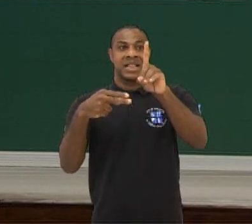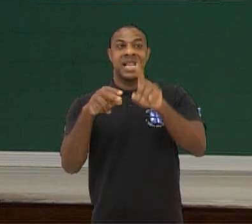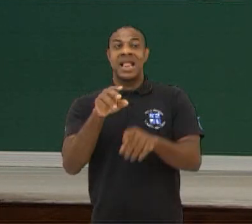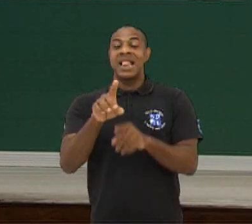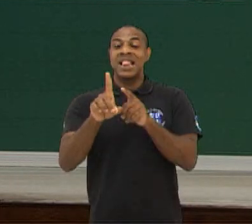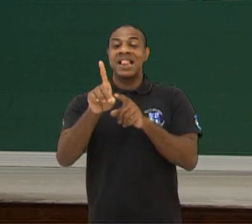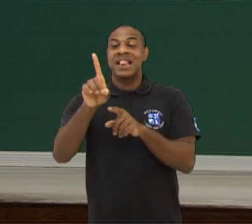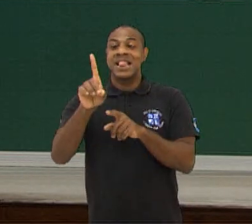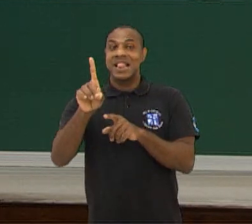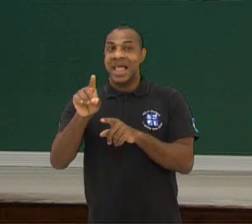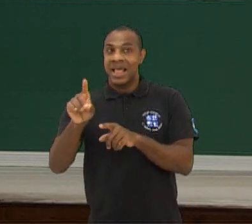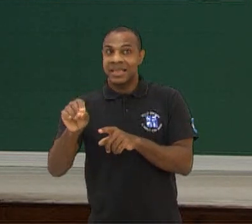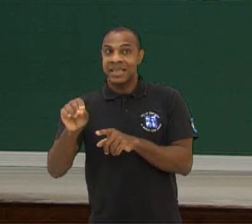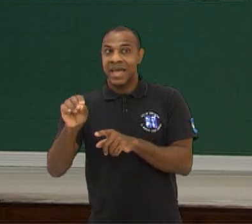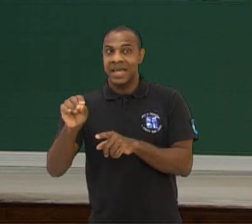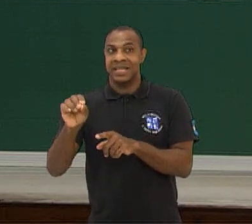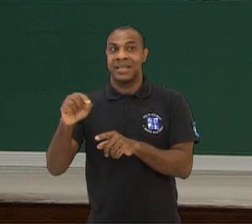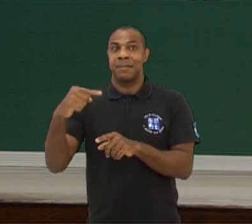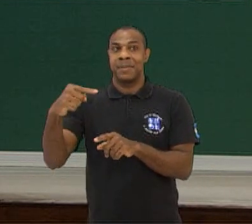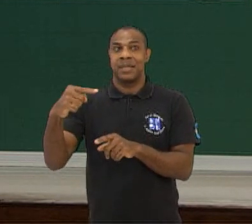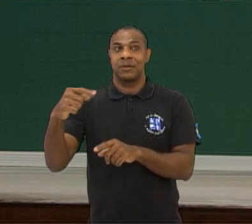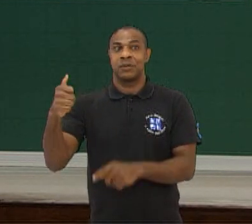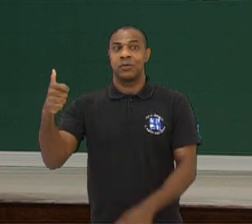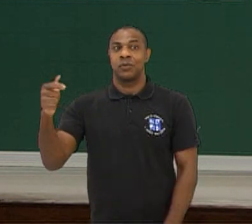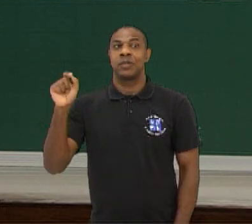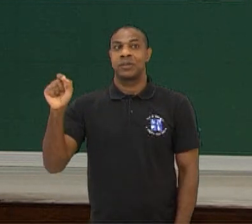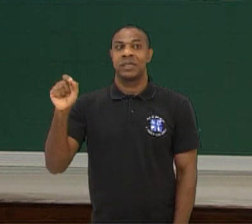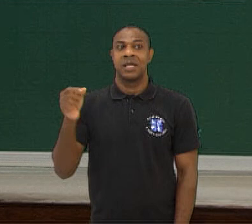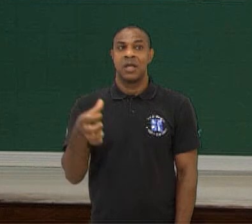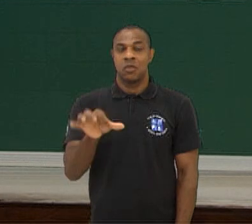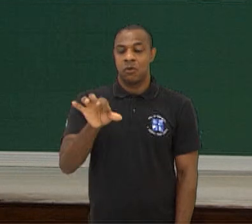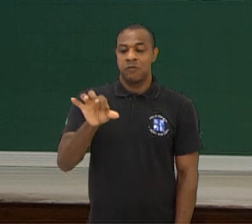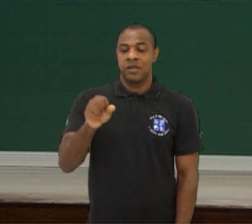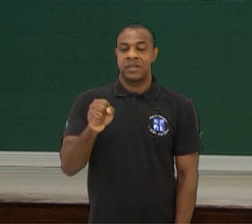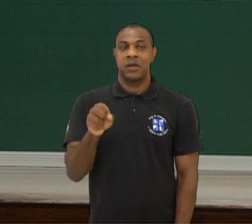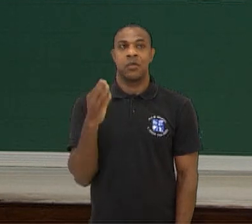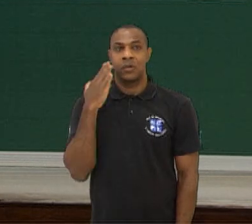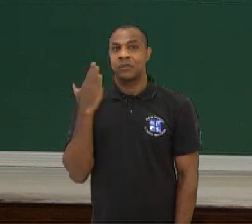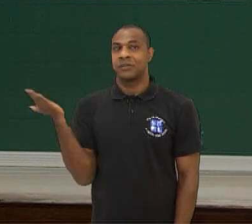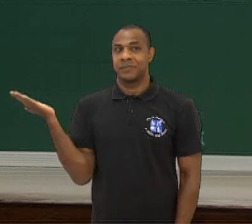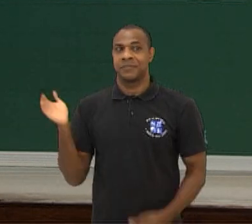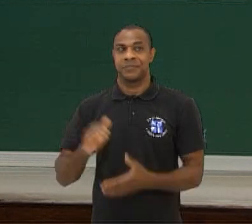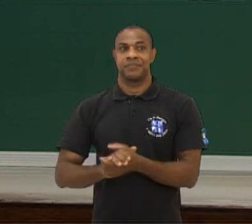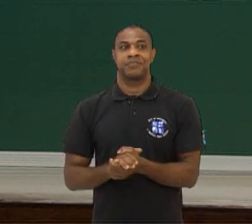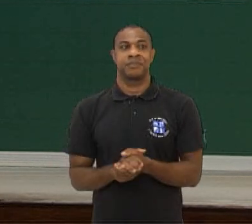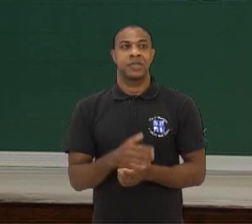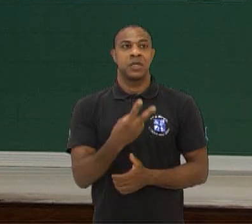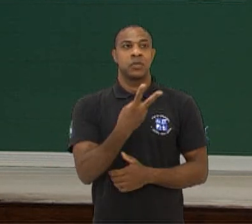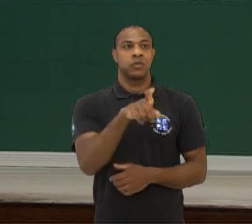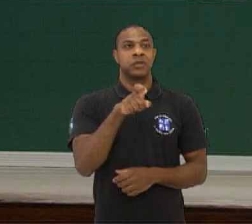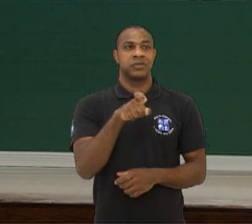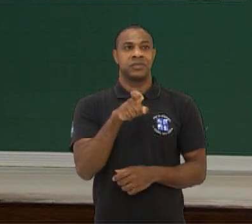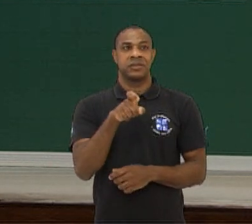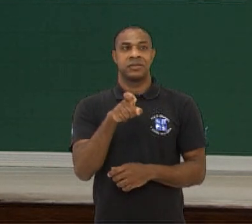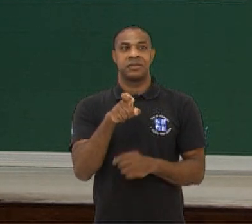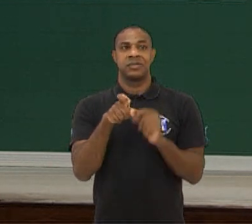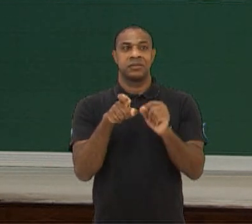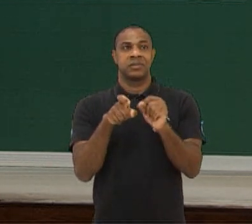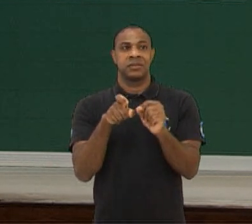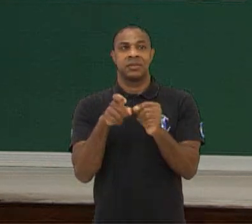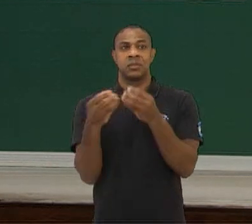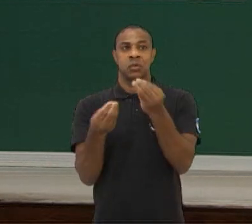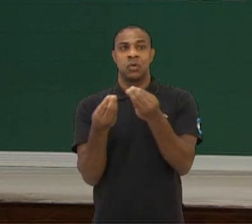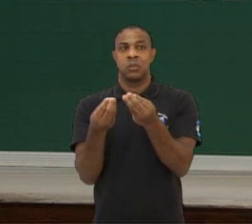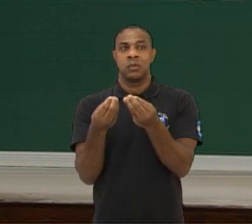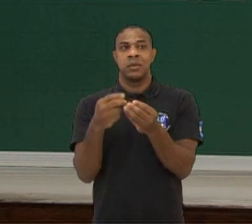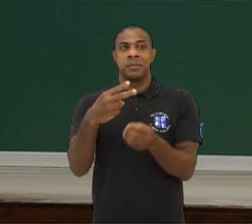Bom, parei nesse ponto aqui, ó. Menos 5x. Lembra que eu falei que eu tenho que deixar o 5x junto com o 2x? Como que eu vou fazer